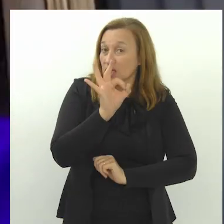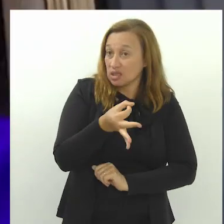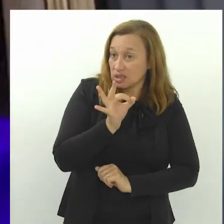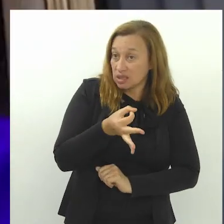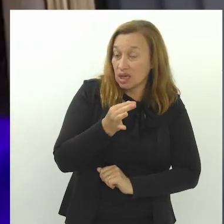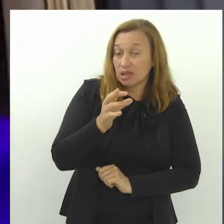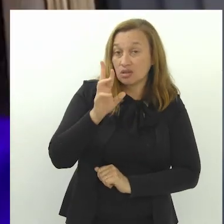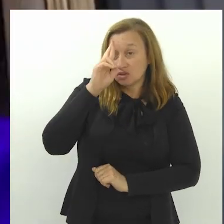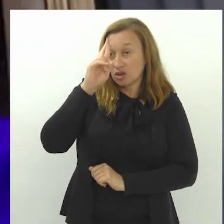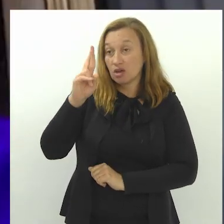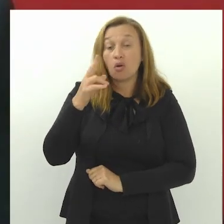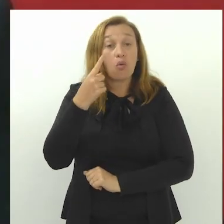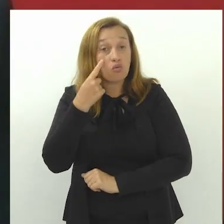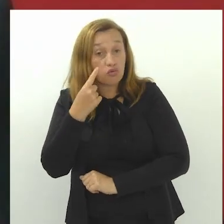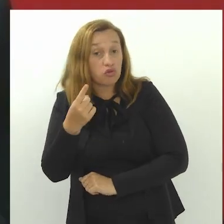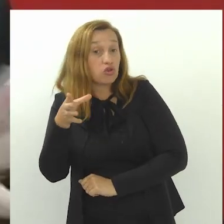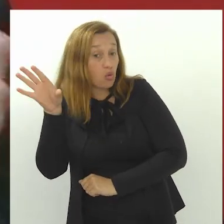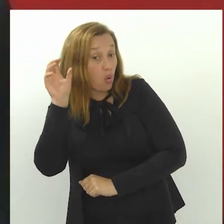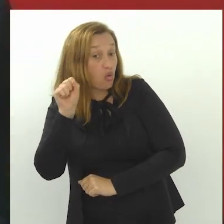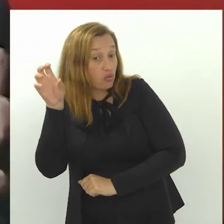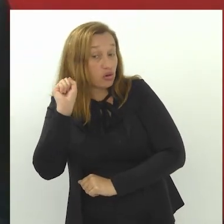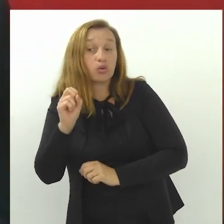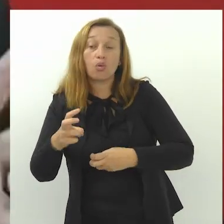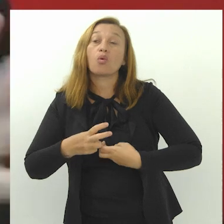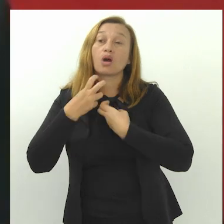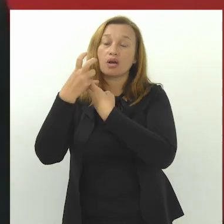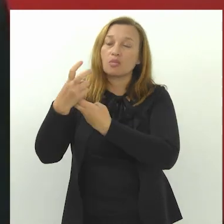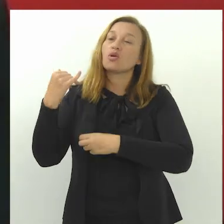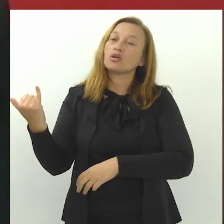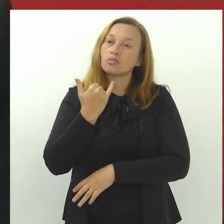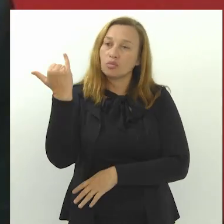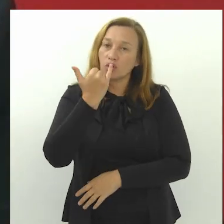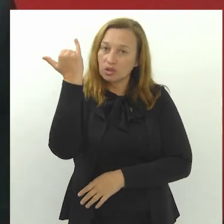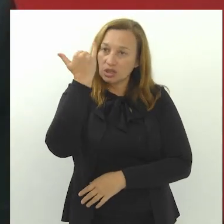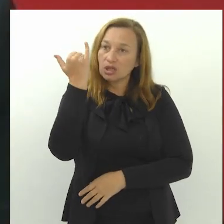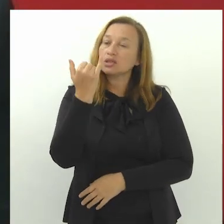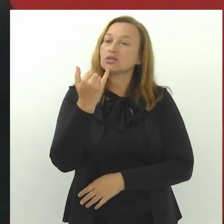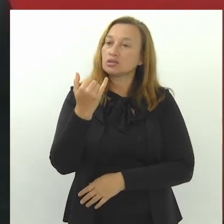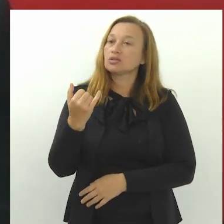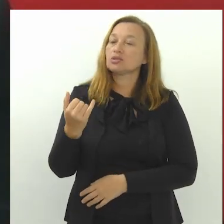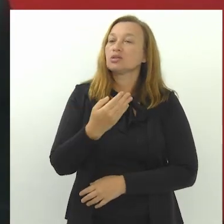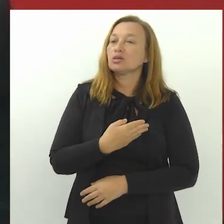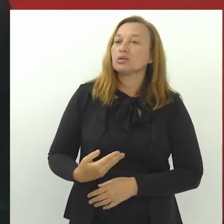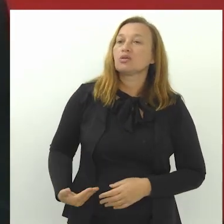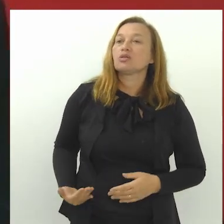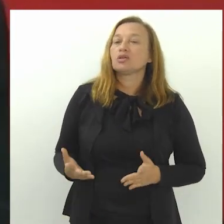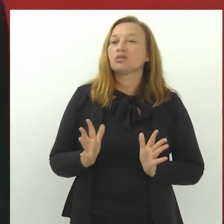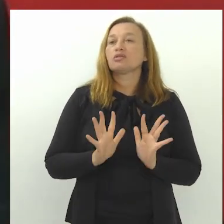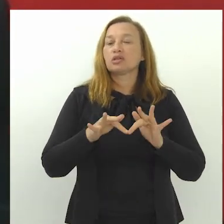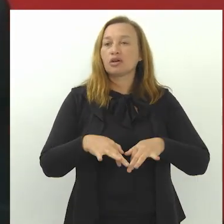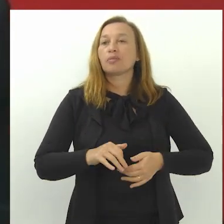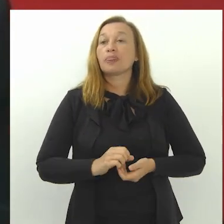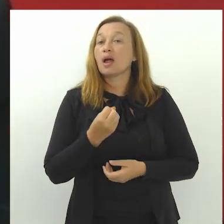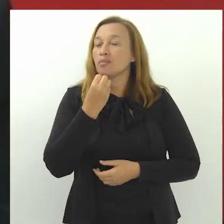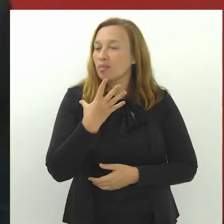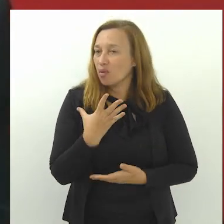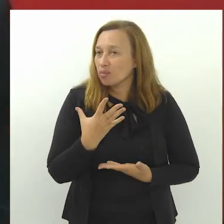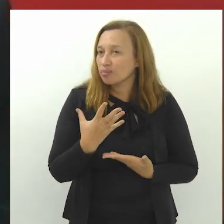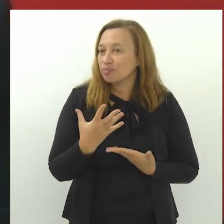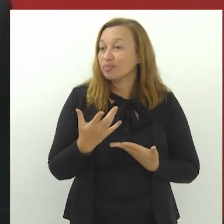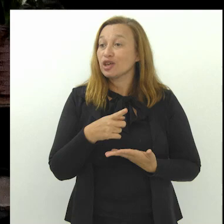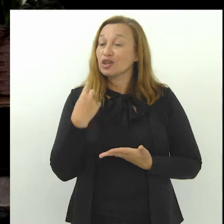seus chefes de Estado, com certeza, ouviram os ecos, né, desse clamor. Foi muito importante, a meu ver, na resolução